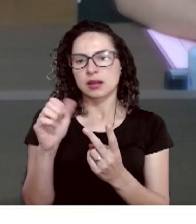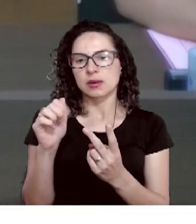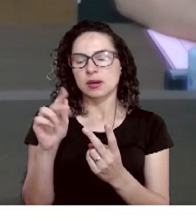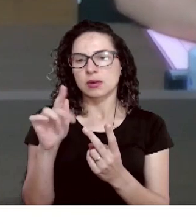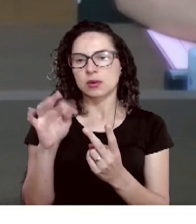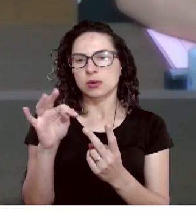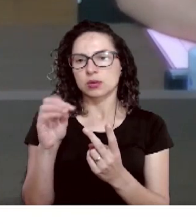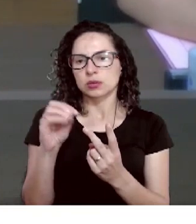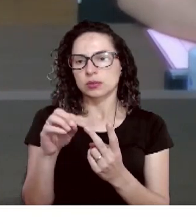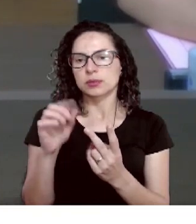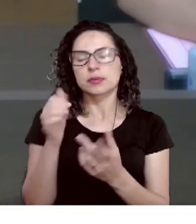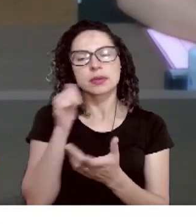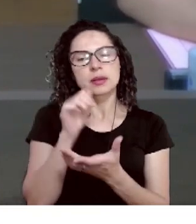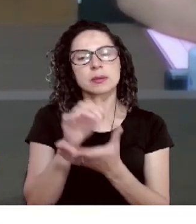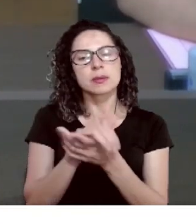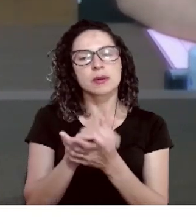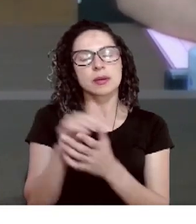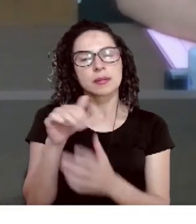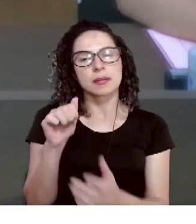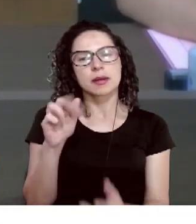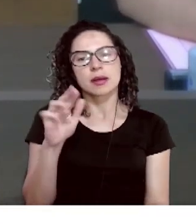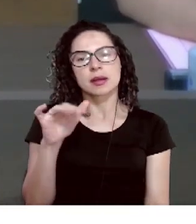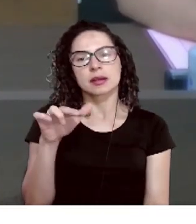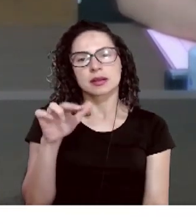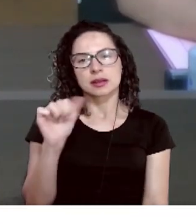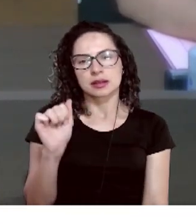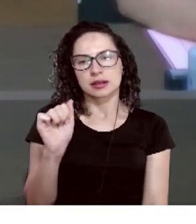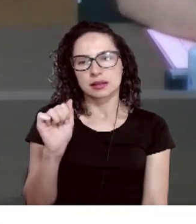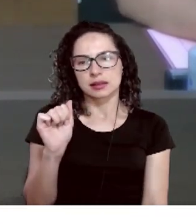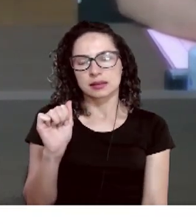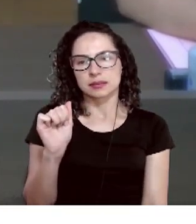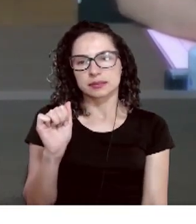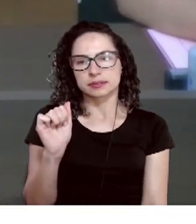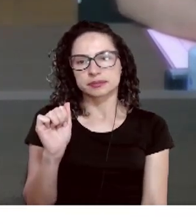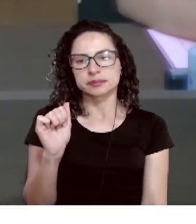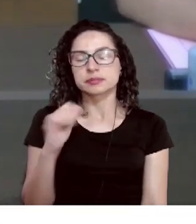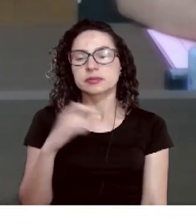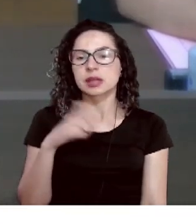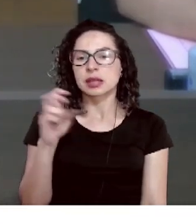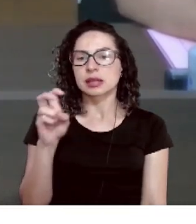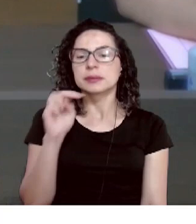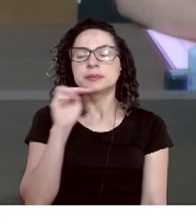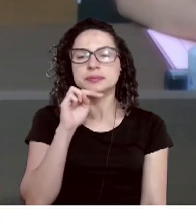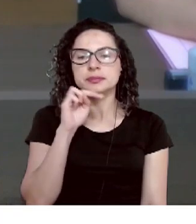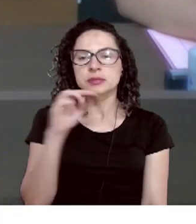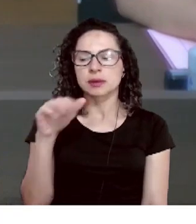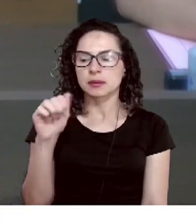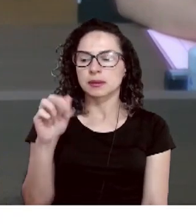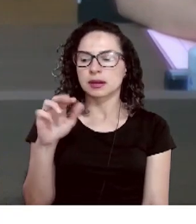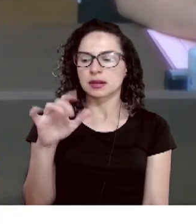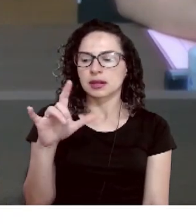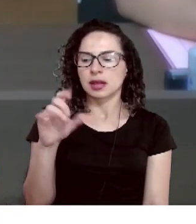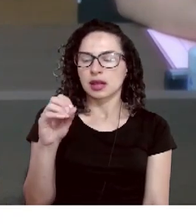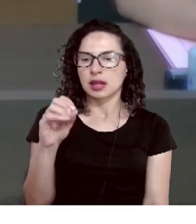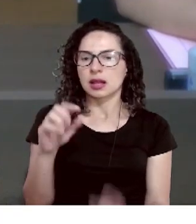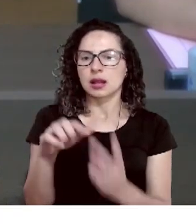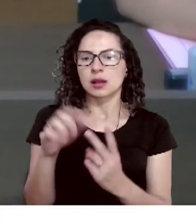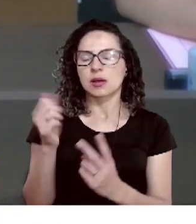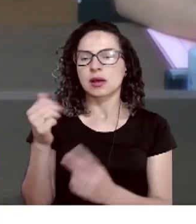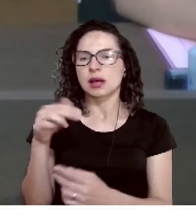casado com Marina Oliveira Galho, e 5 netos, Marcelo Antônio Galho, Ana Júlia